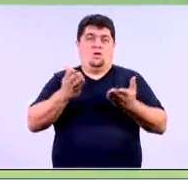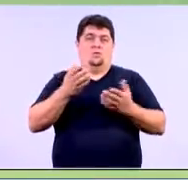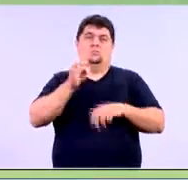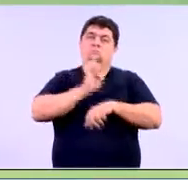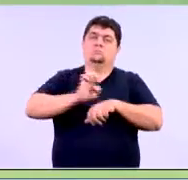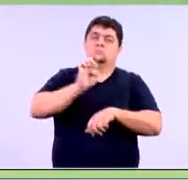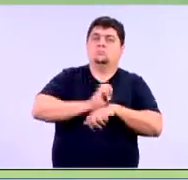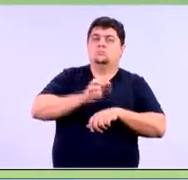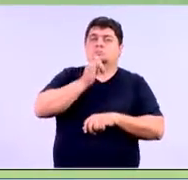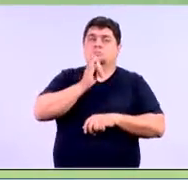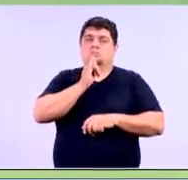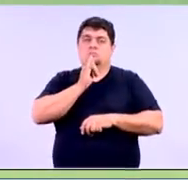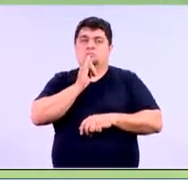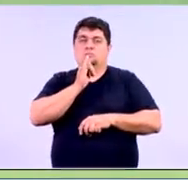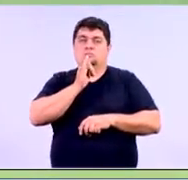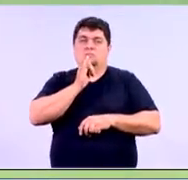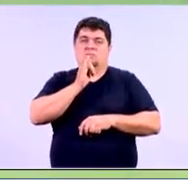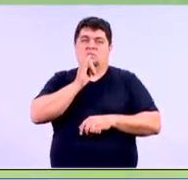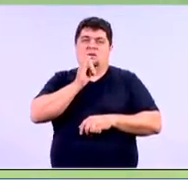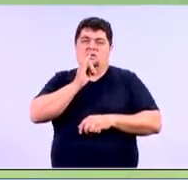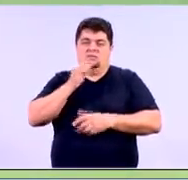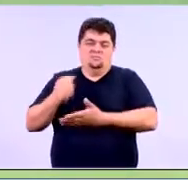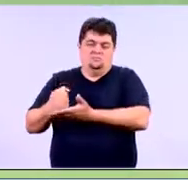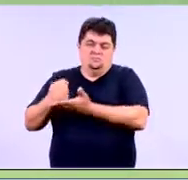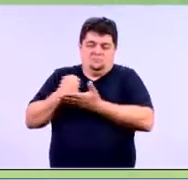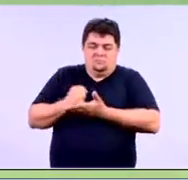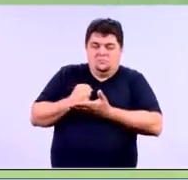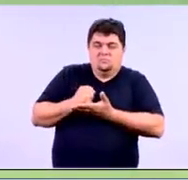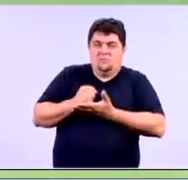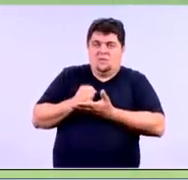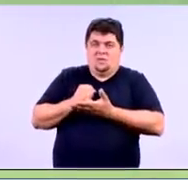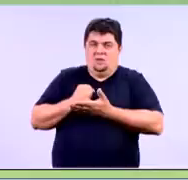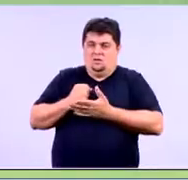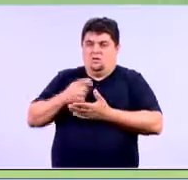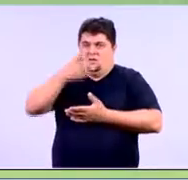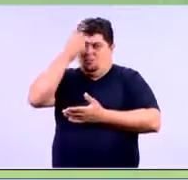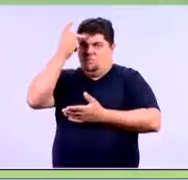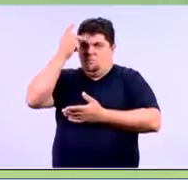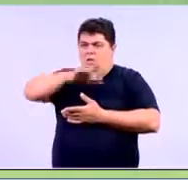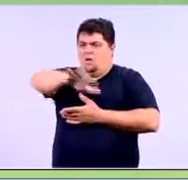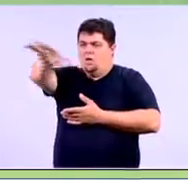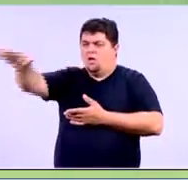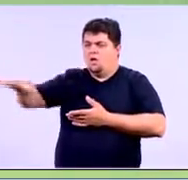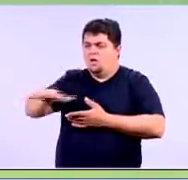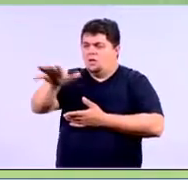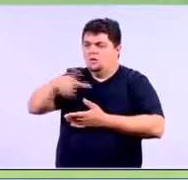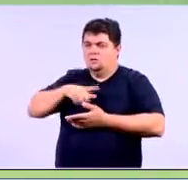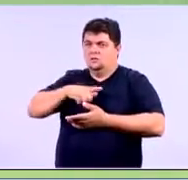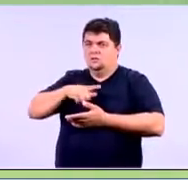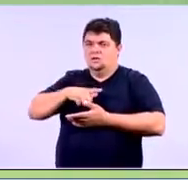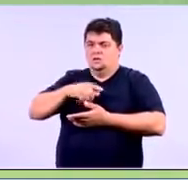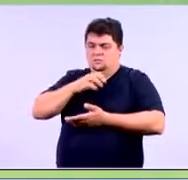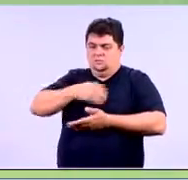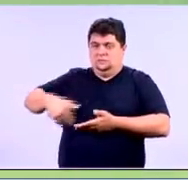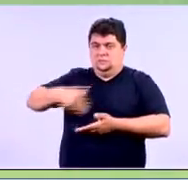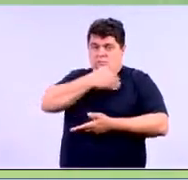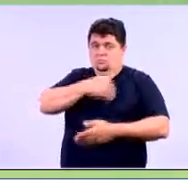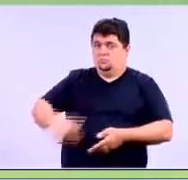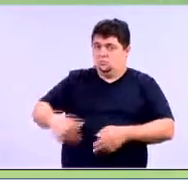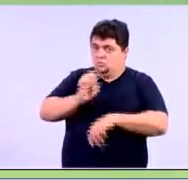aqui presta serviço, como eu havia dito, presta serviço à sociedade, como educação, saúde, saneamento